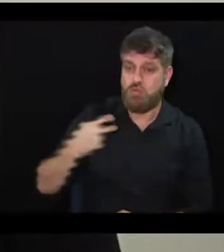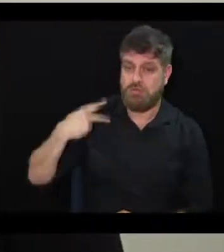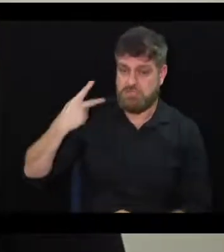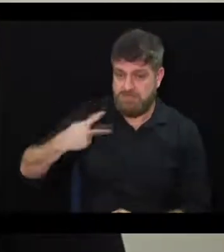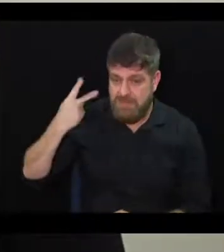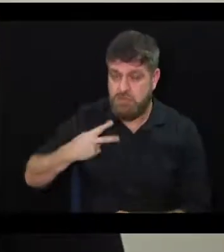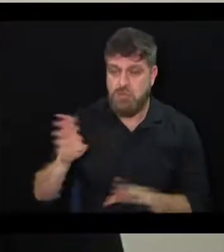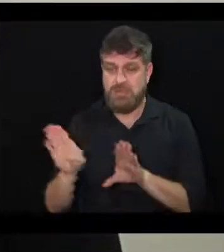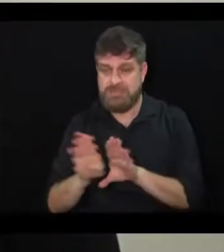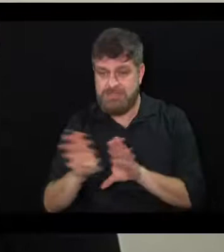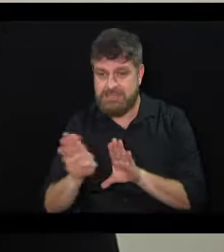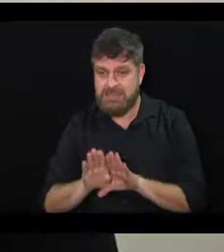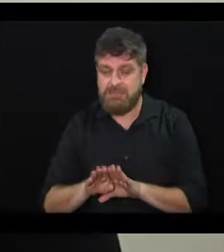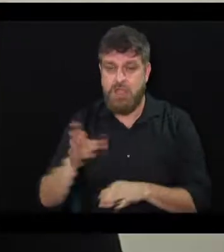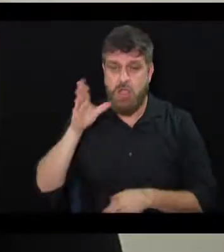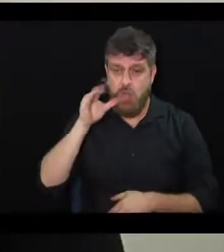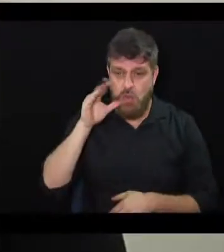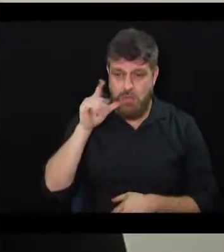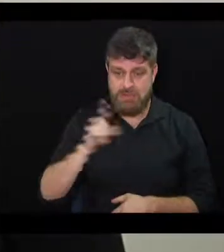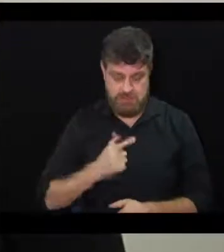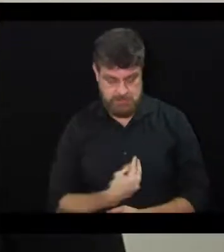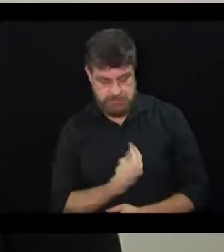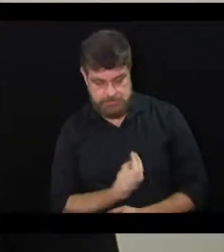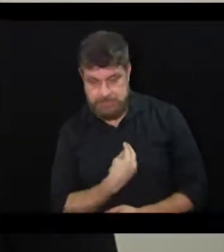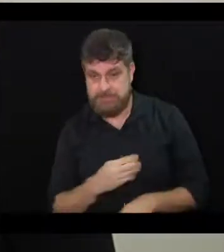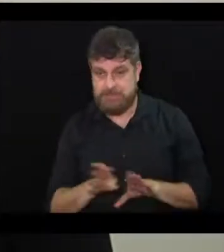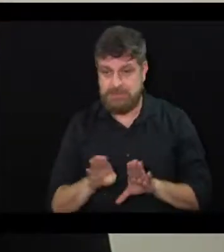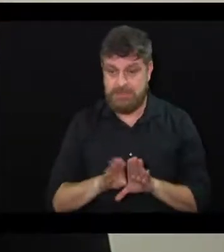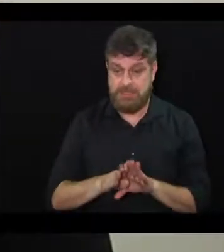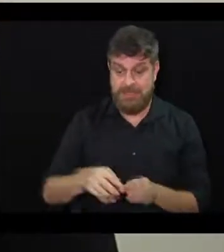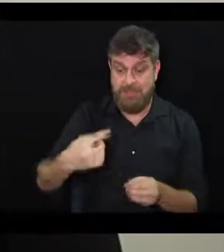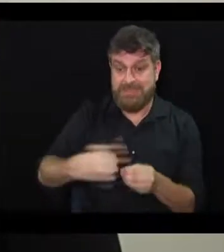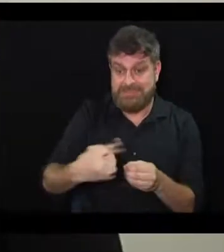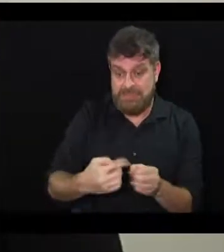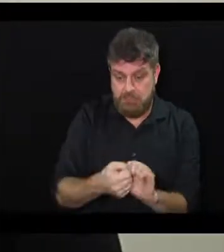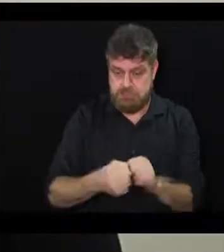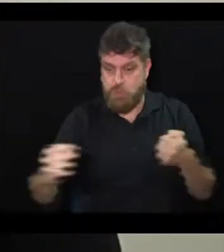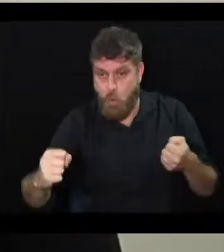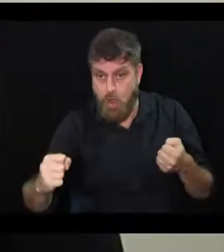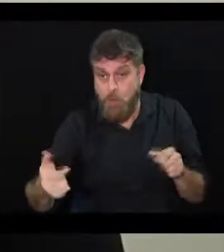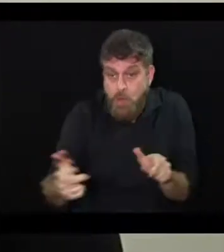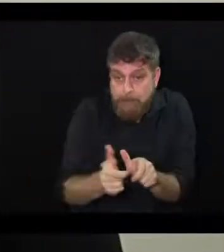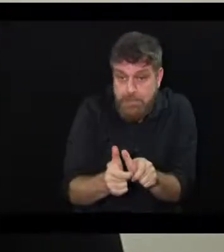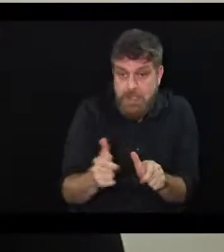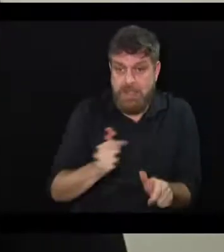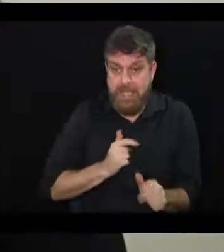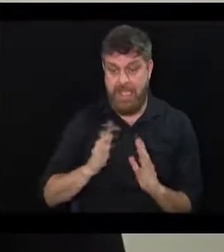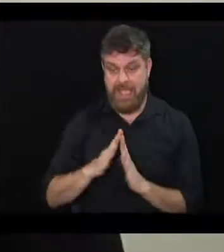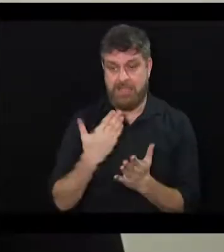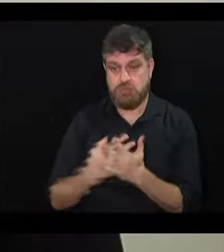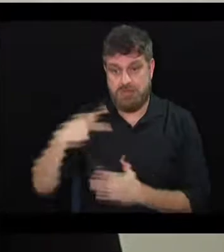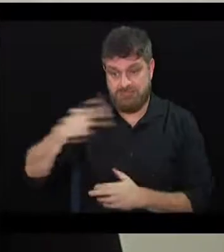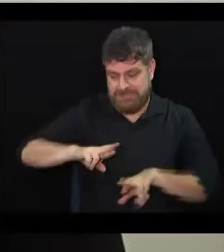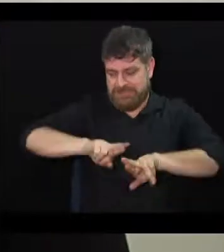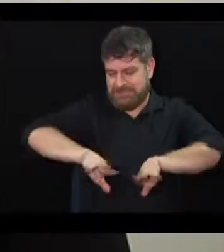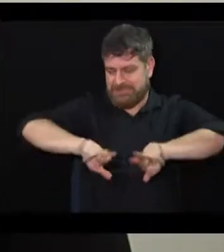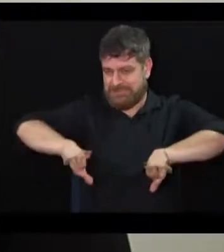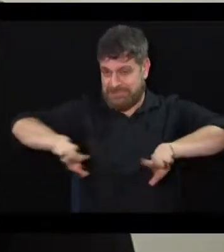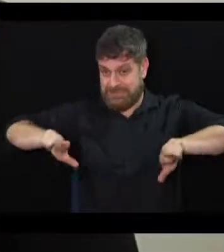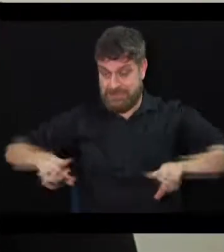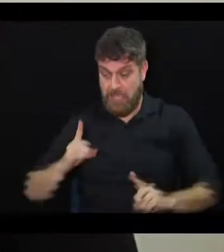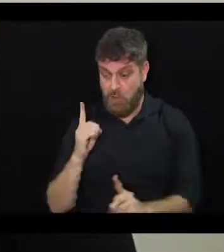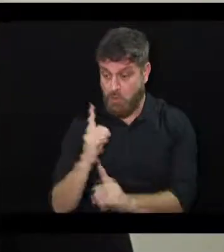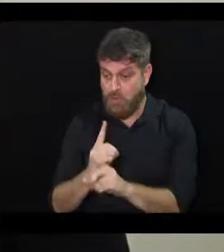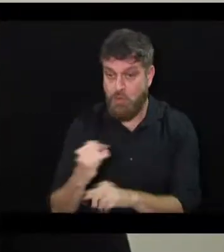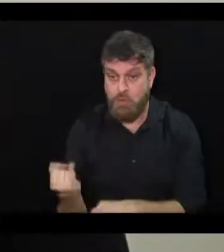vereadores, de acordo com o número de servidores, de acordo com o tamanho da cidade, ela se projeta de uma forma. E é importante esses encontros porque